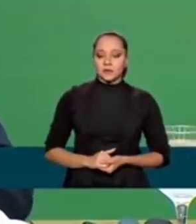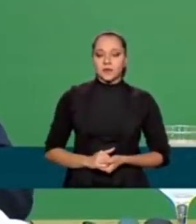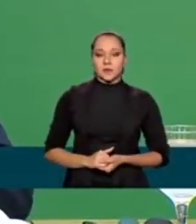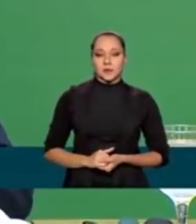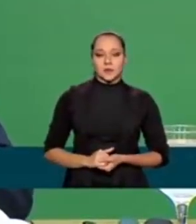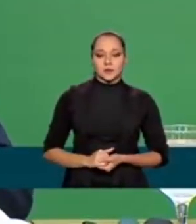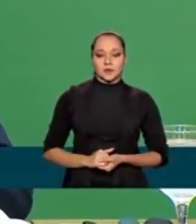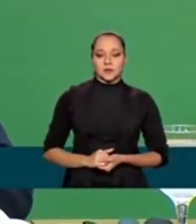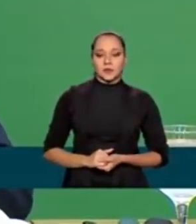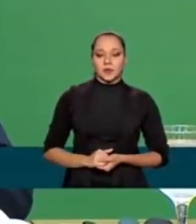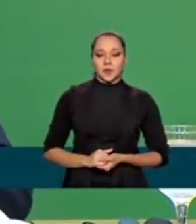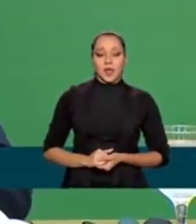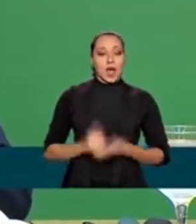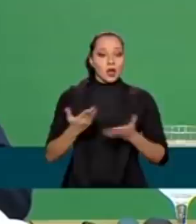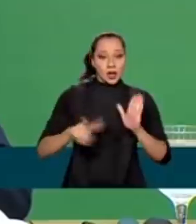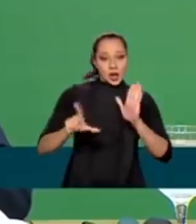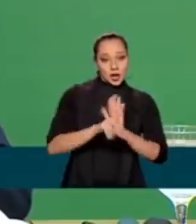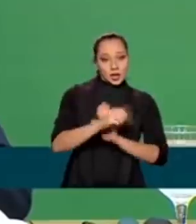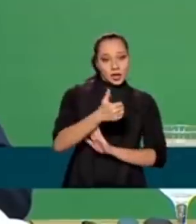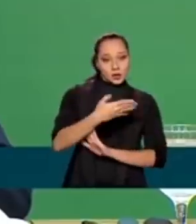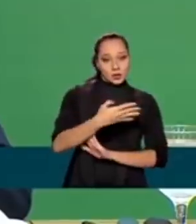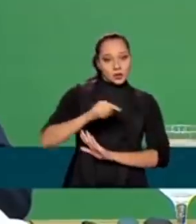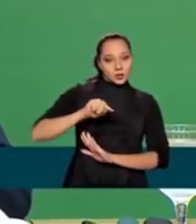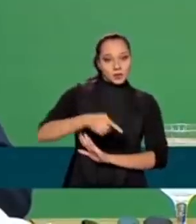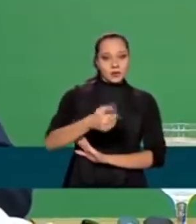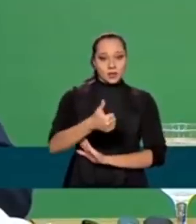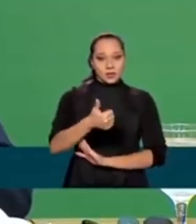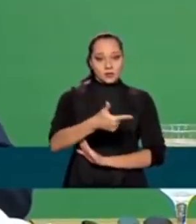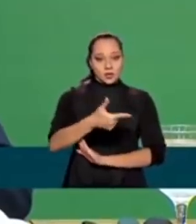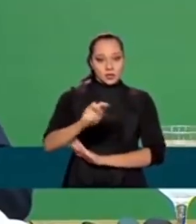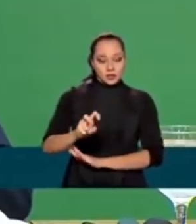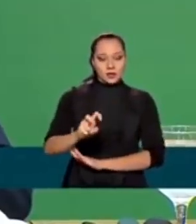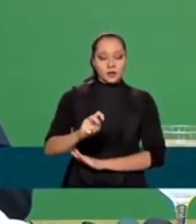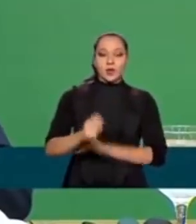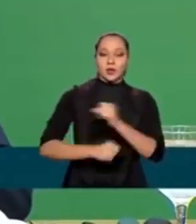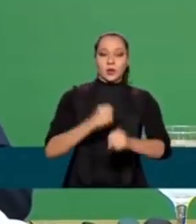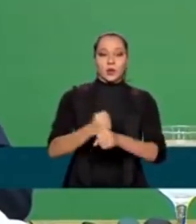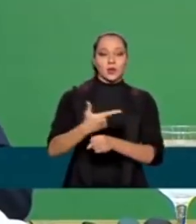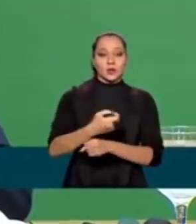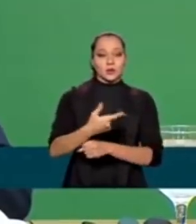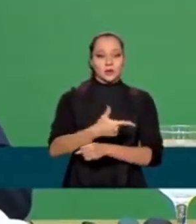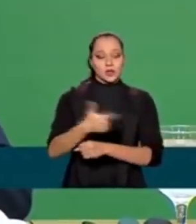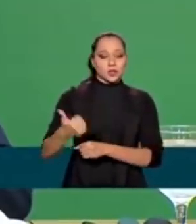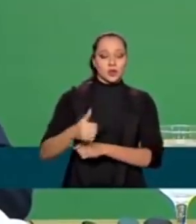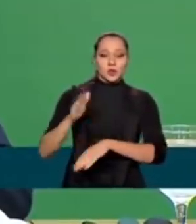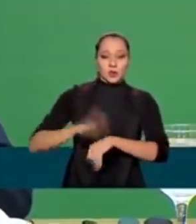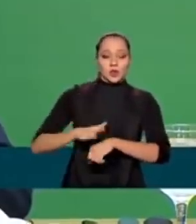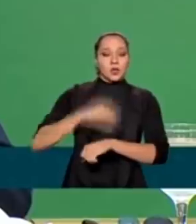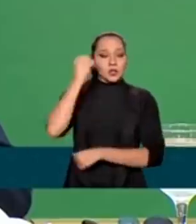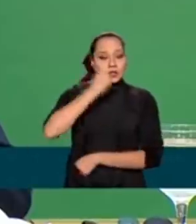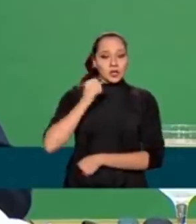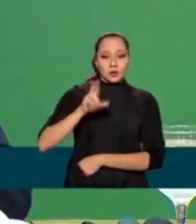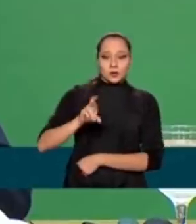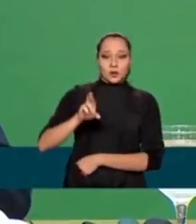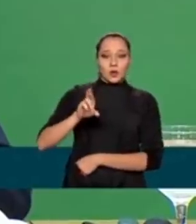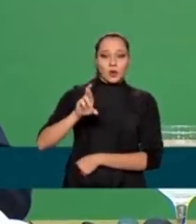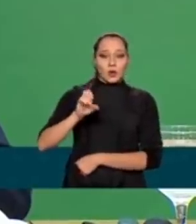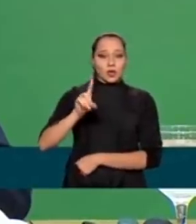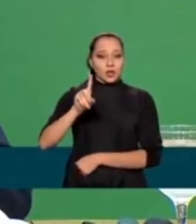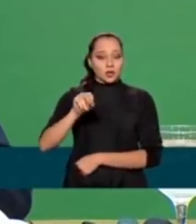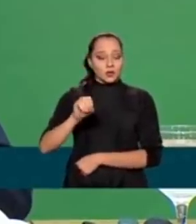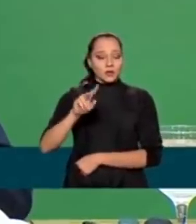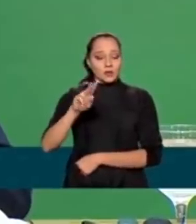Com relação à Lei 14.125, de 2021, de autoria do senador Rodrigo Pacheco